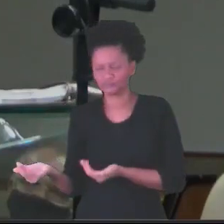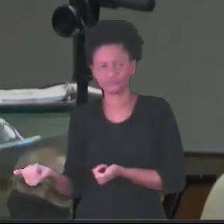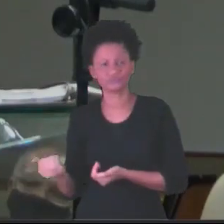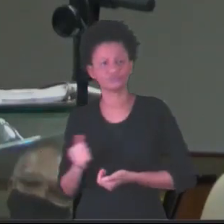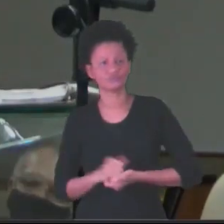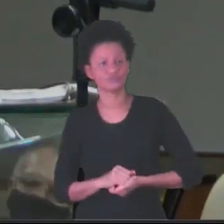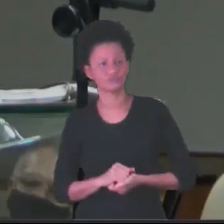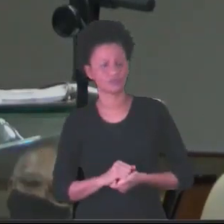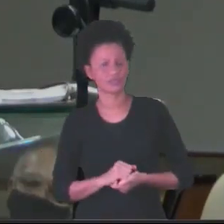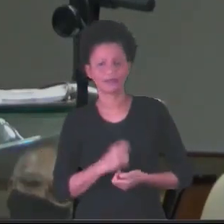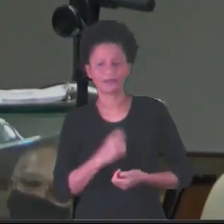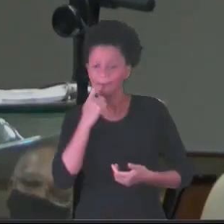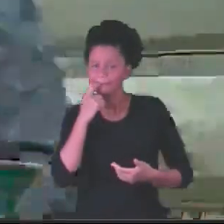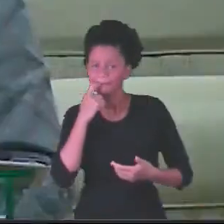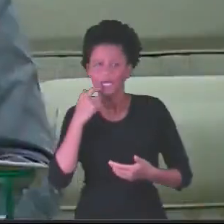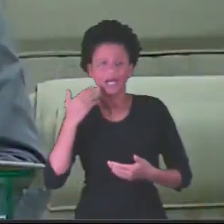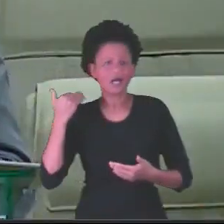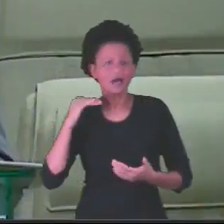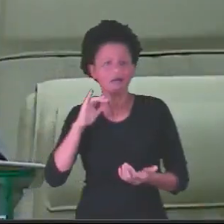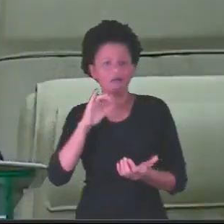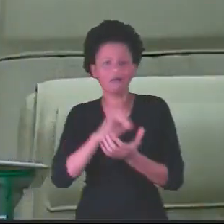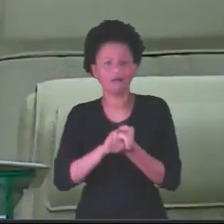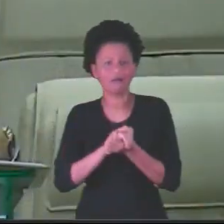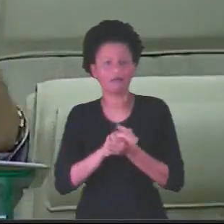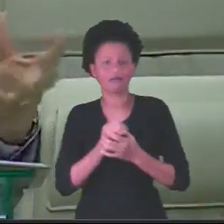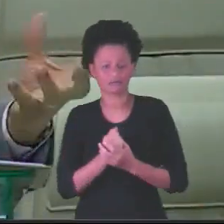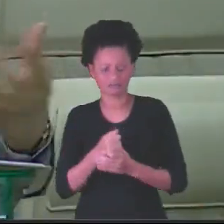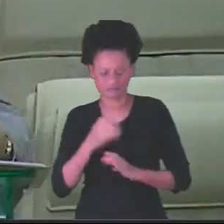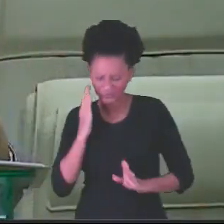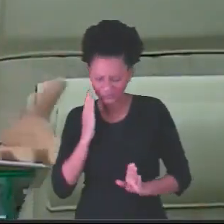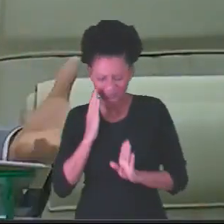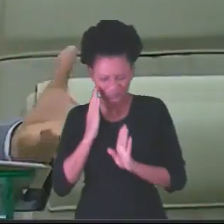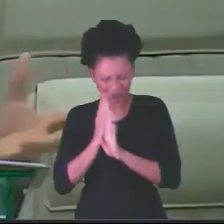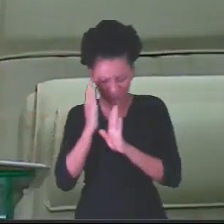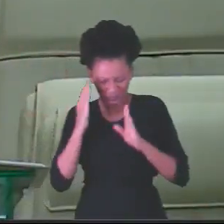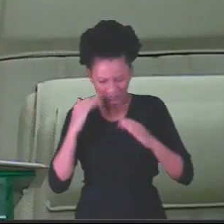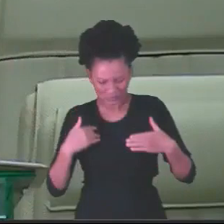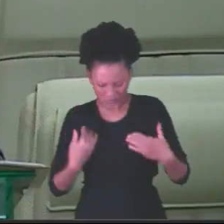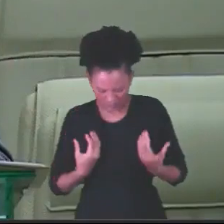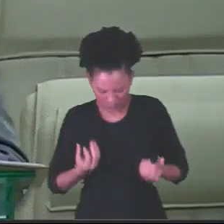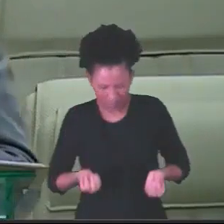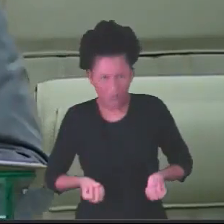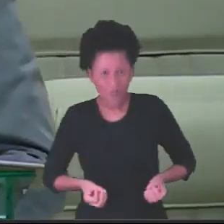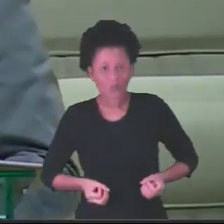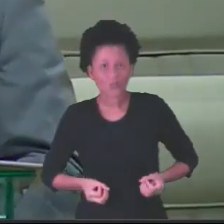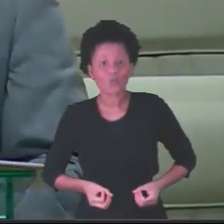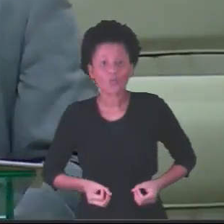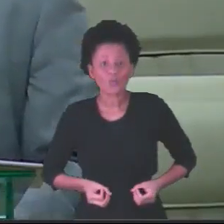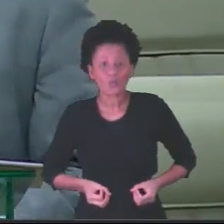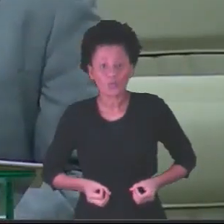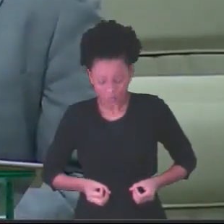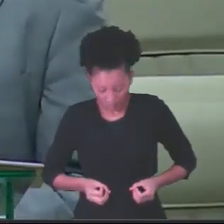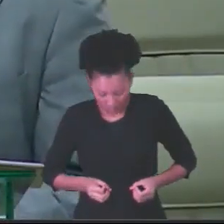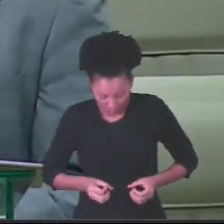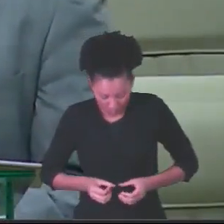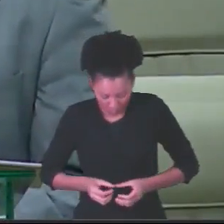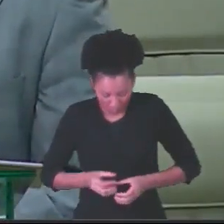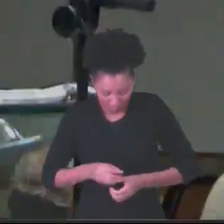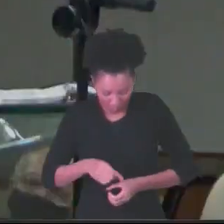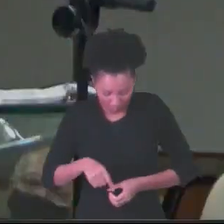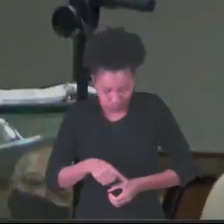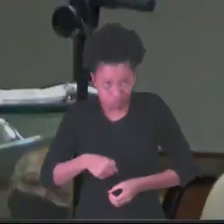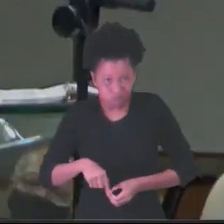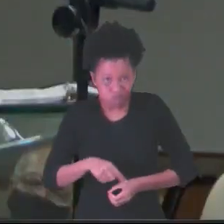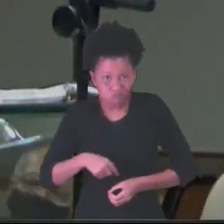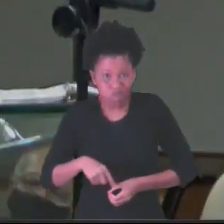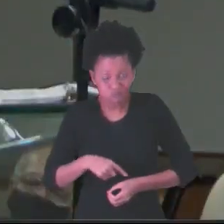em pouco tempo de casada eu descobri um problema terrível no seu útero oi e ela estava